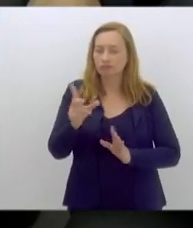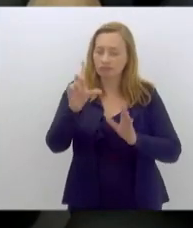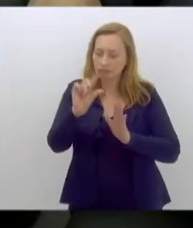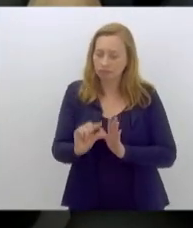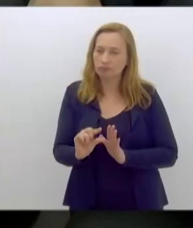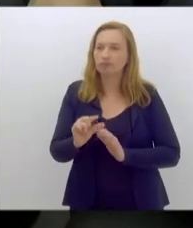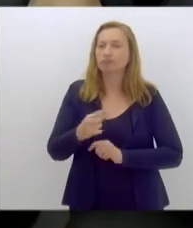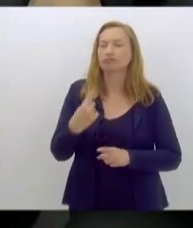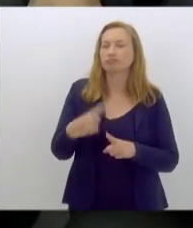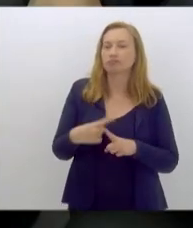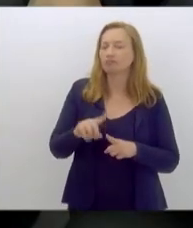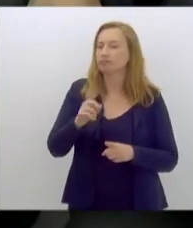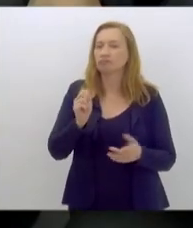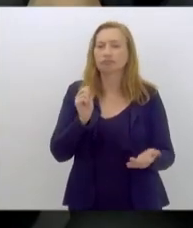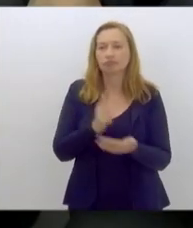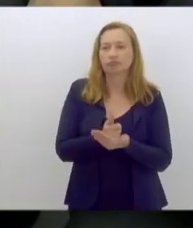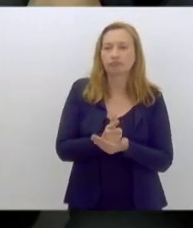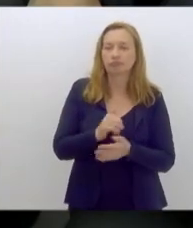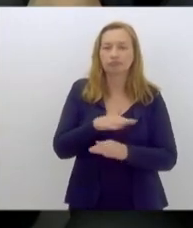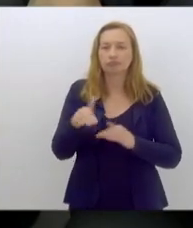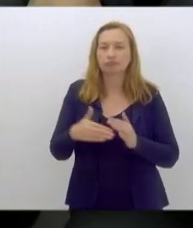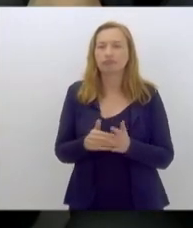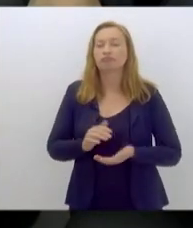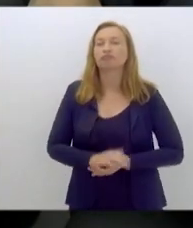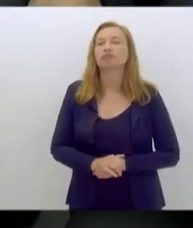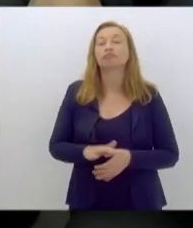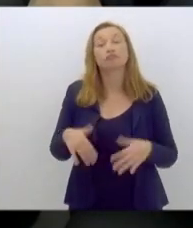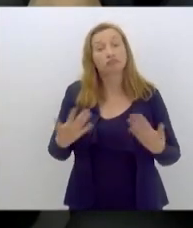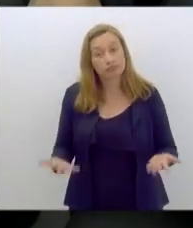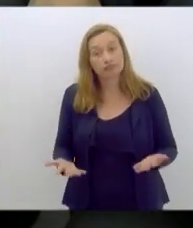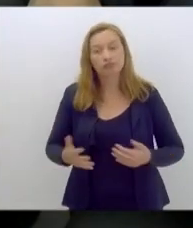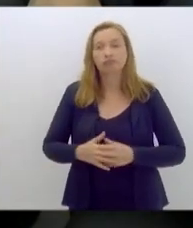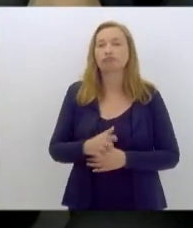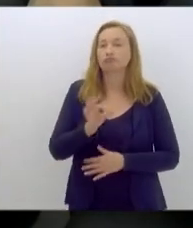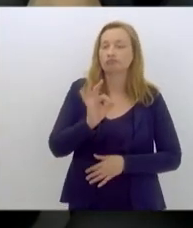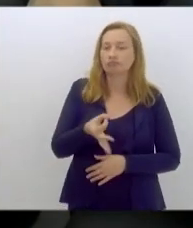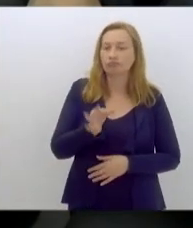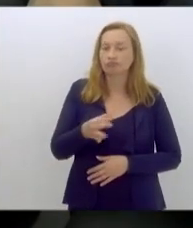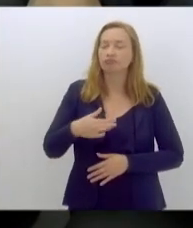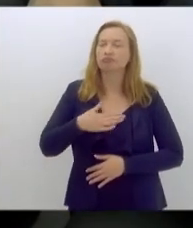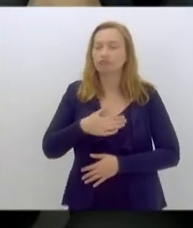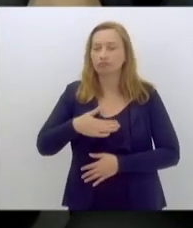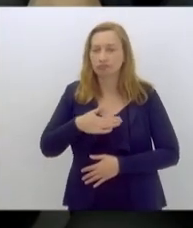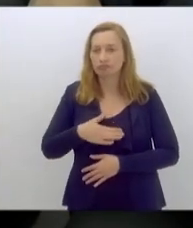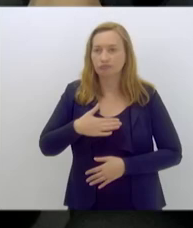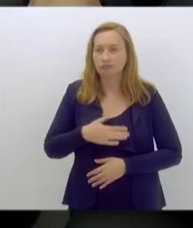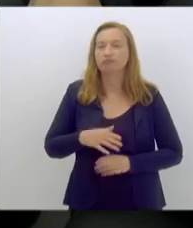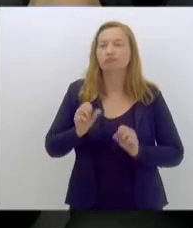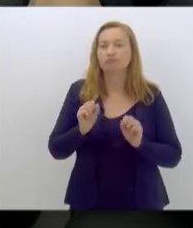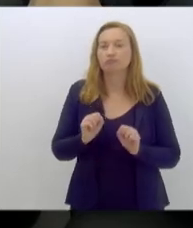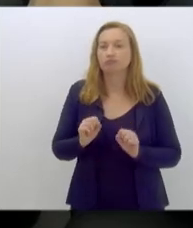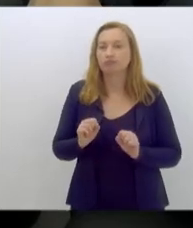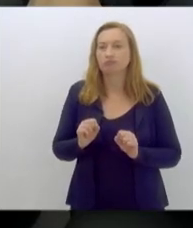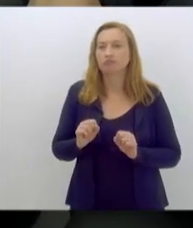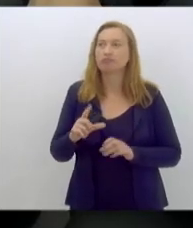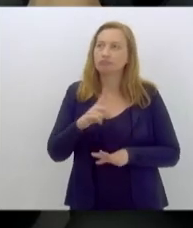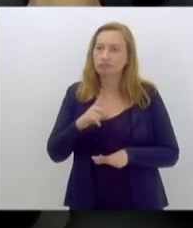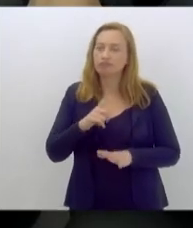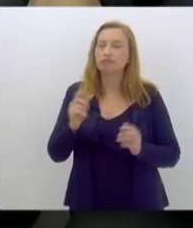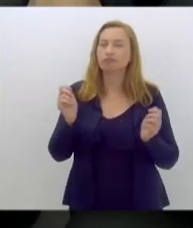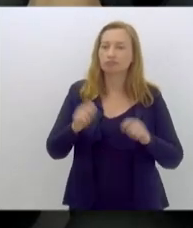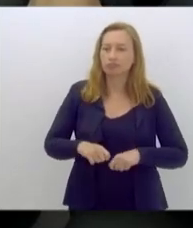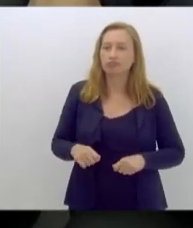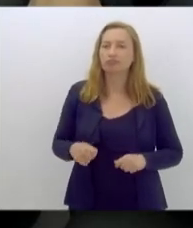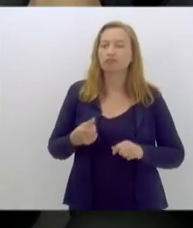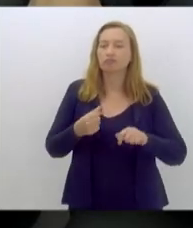reduzido porque não Pagaremos a totalidade então obviamente que a gente gostaria que puder que a gente tivesse capacidade